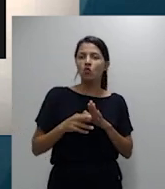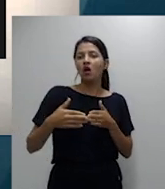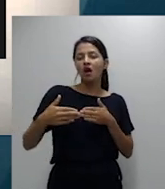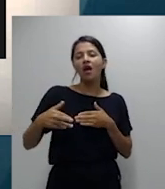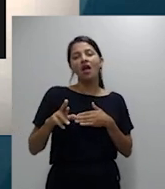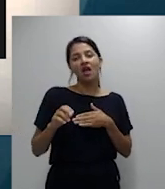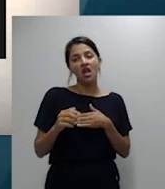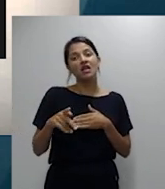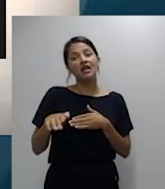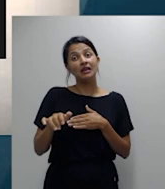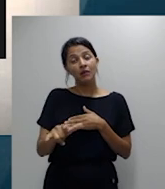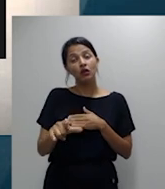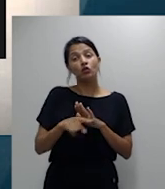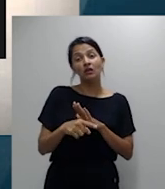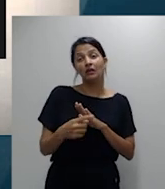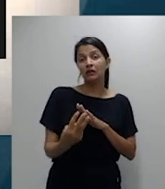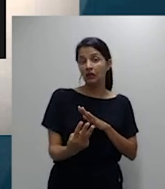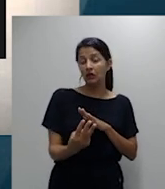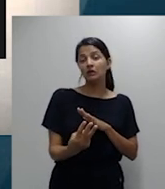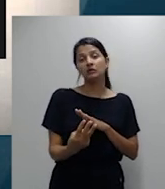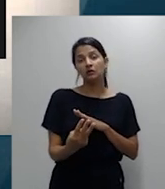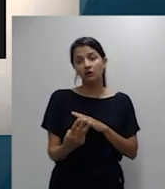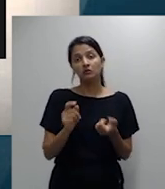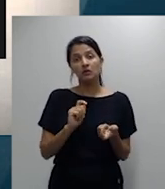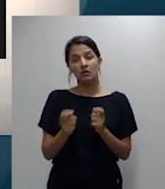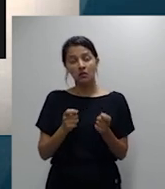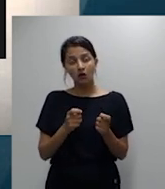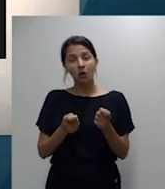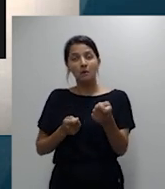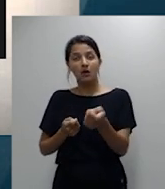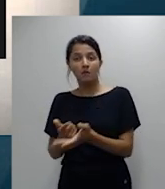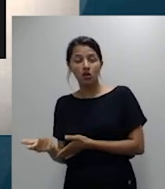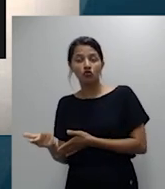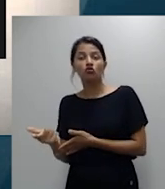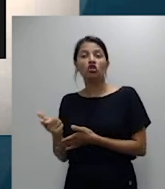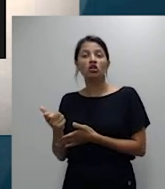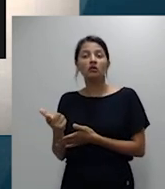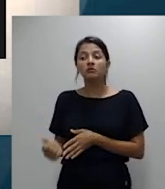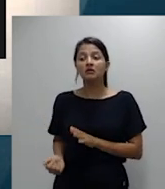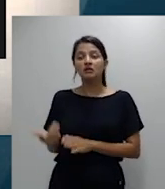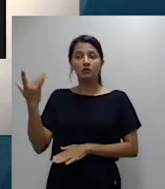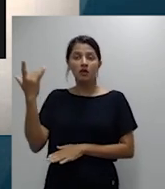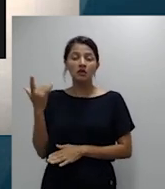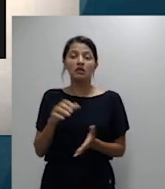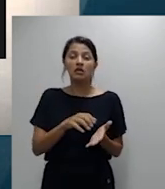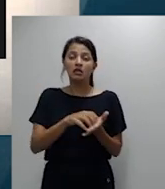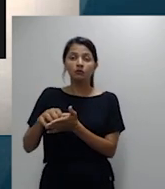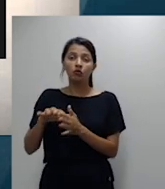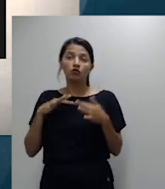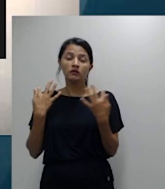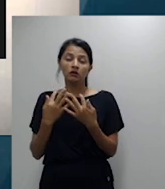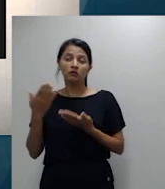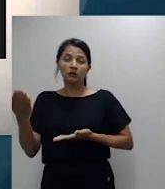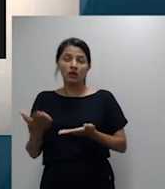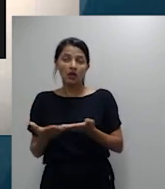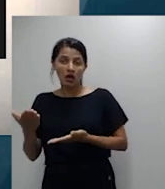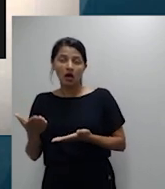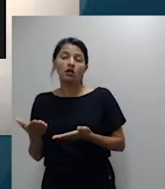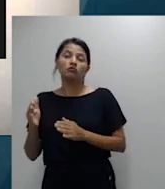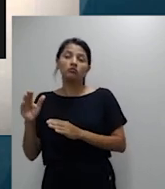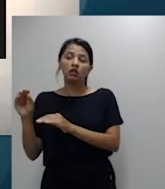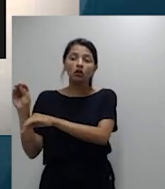três inclusive da alimentação antes de parede com transporte independente empregada doméstica e veículos